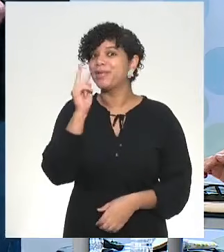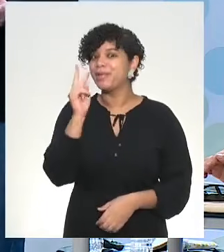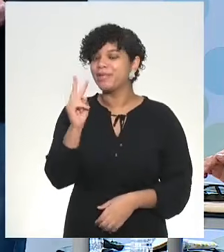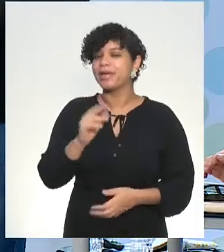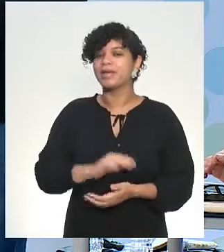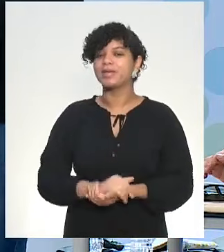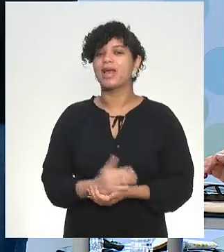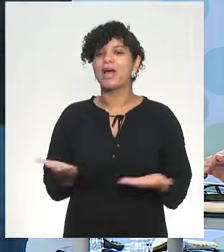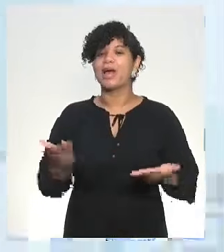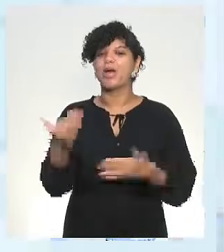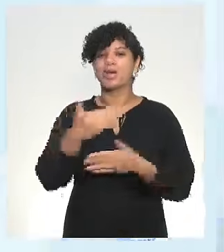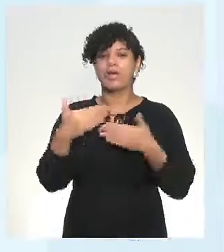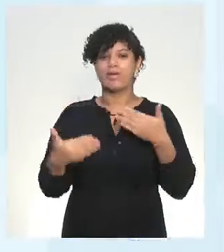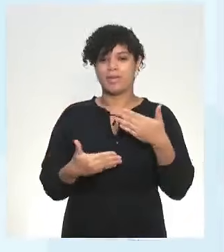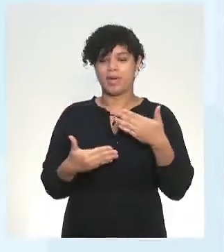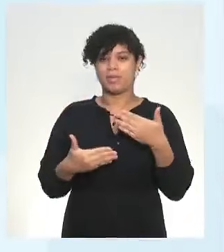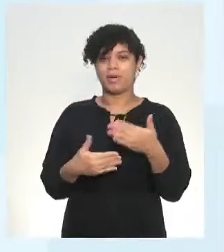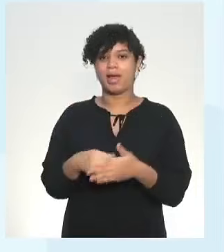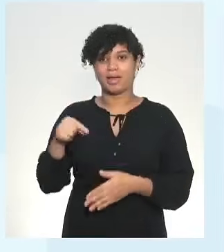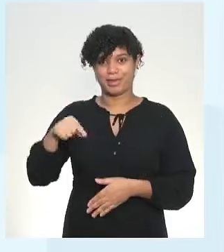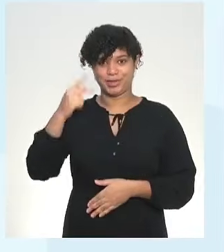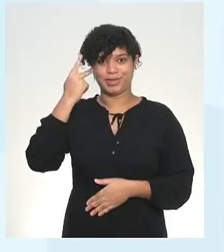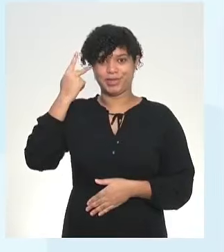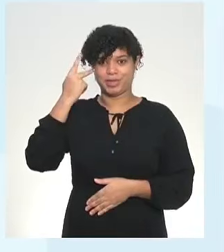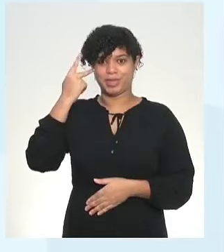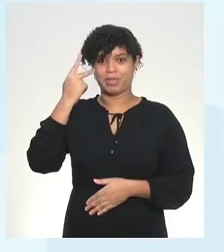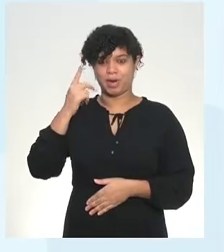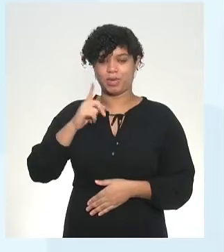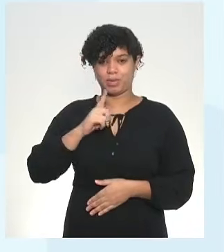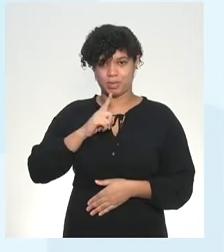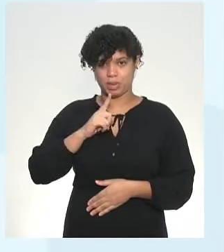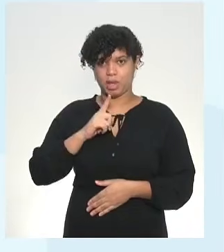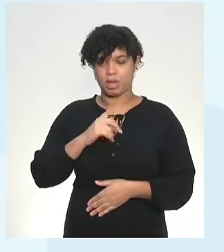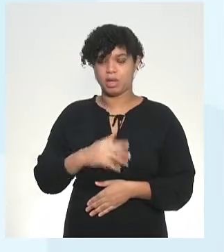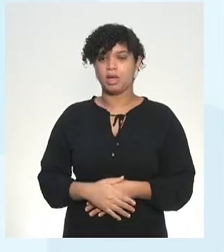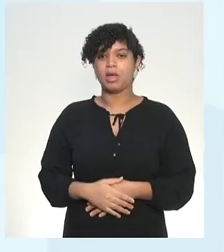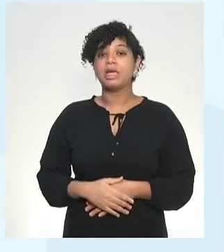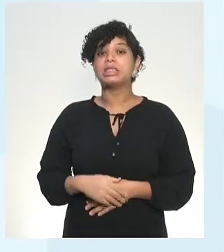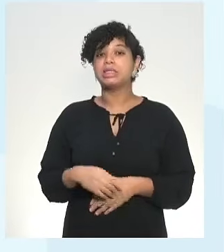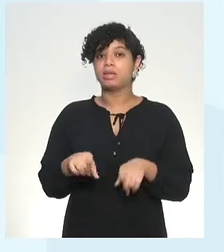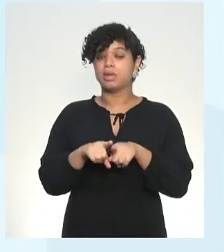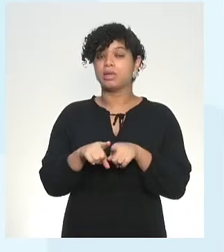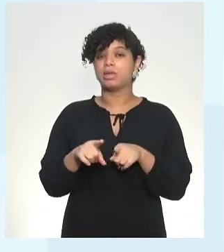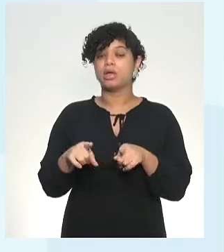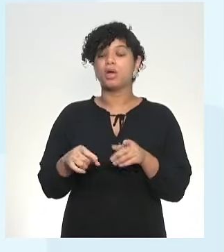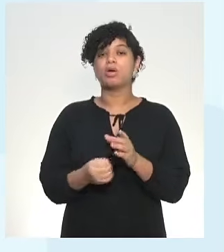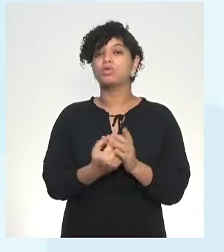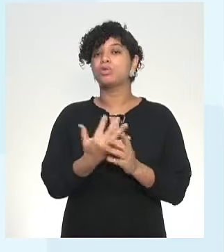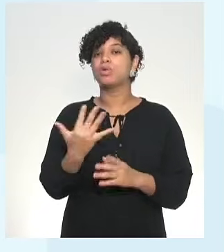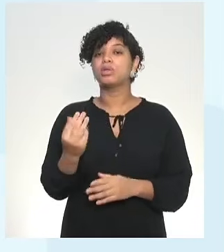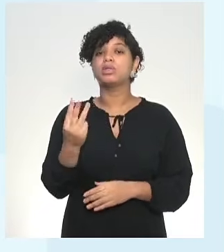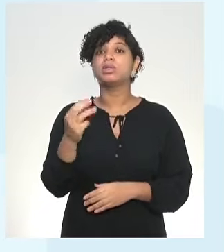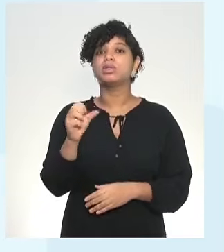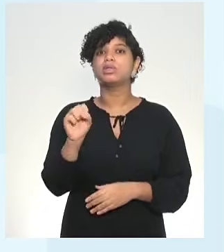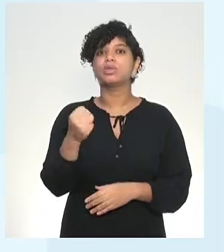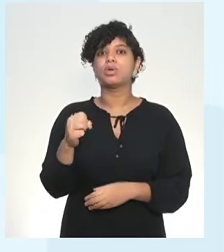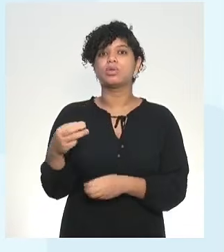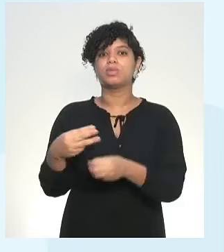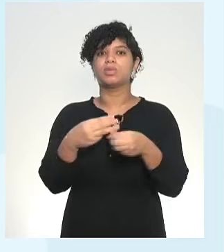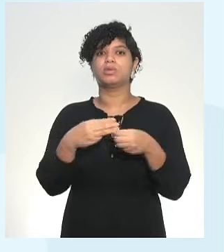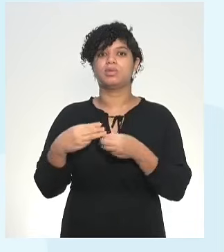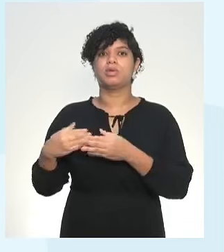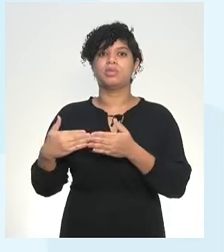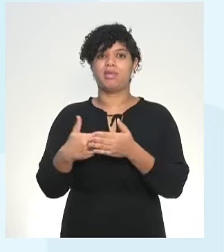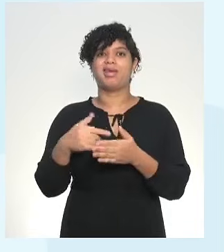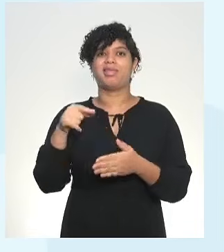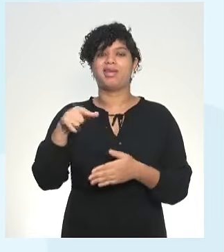metropolitana do município aqui de São Paulo, né? E os outros 38 municípios. Então essa mancha vermelha aí que aparece, né, esse